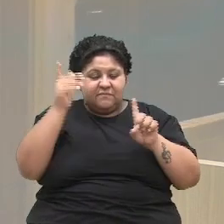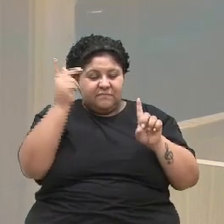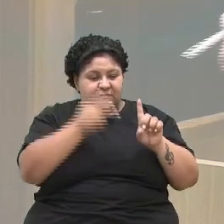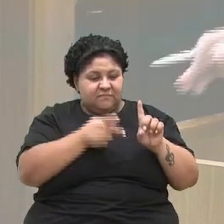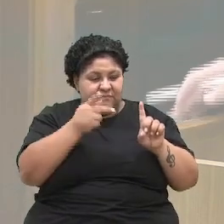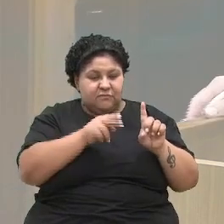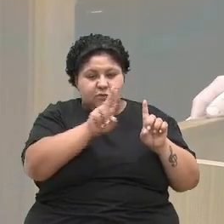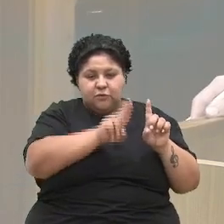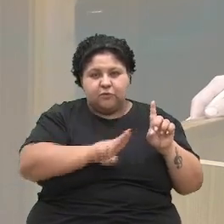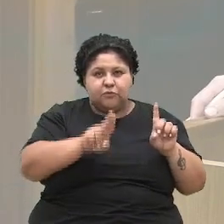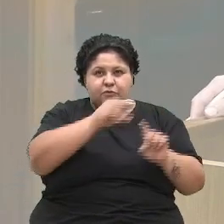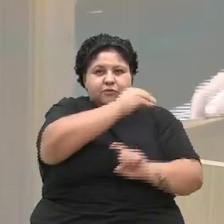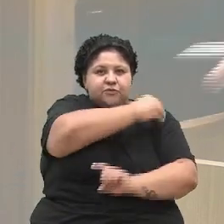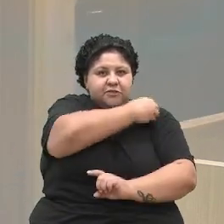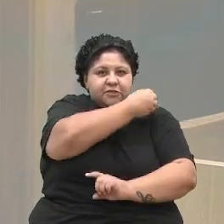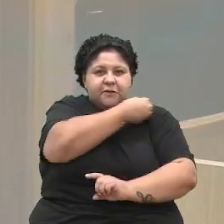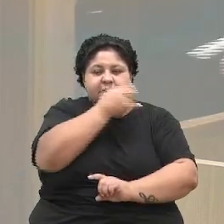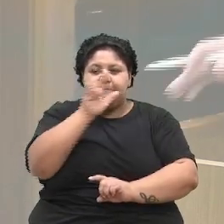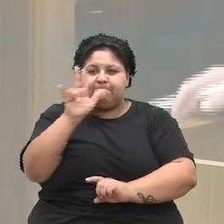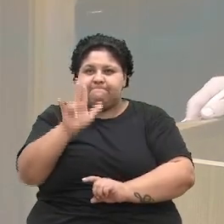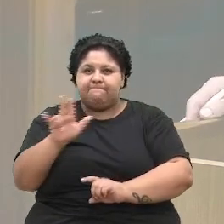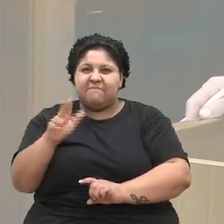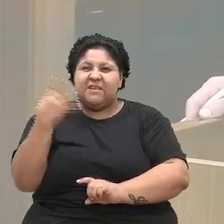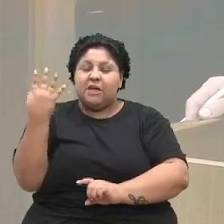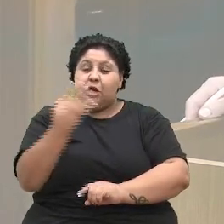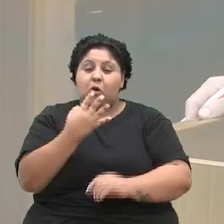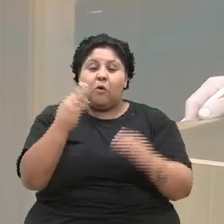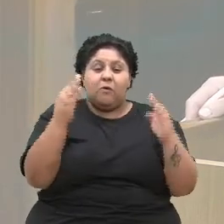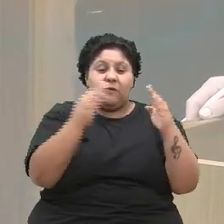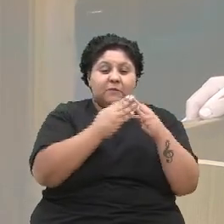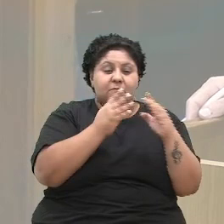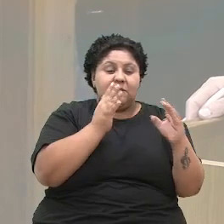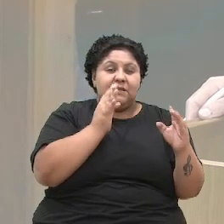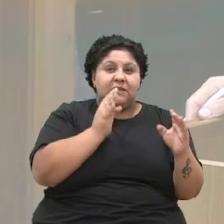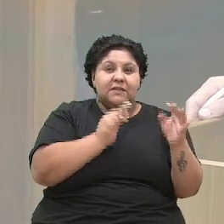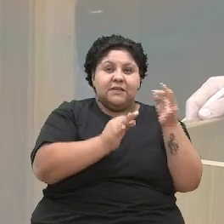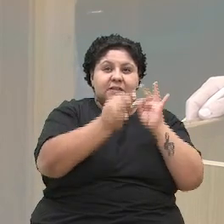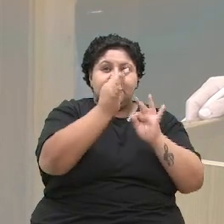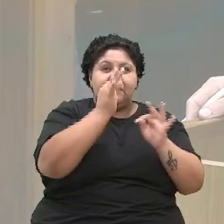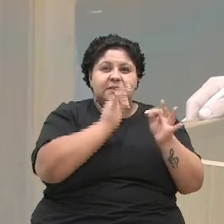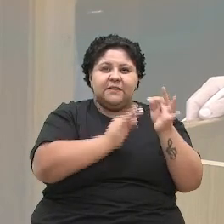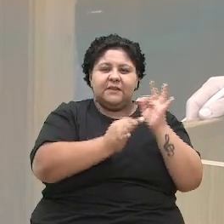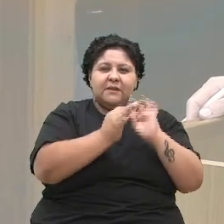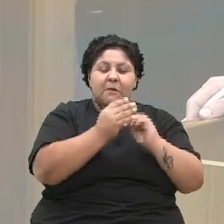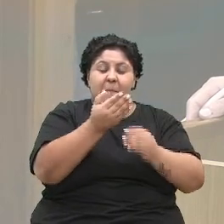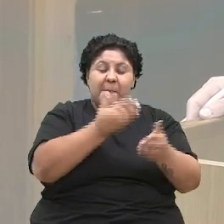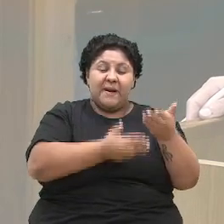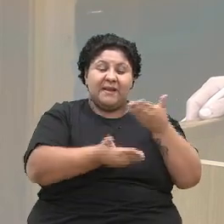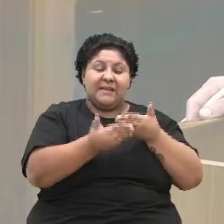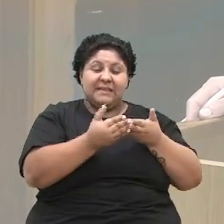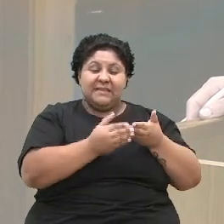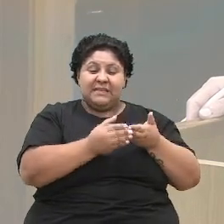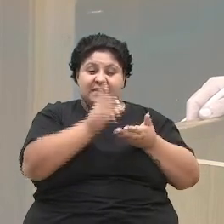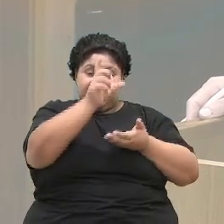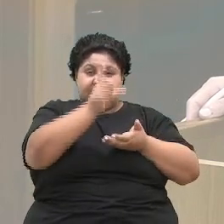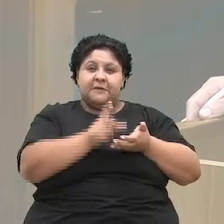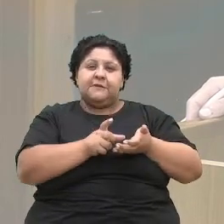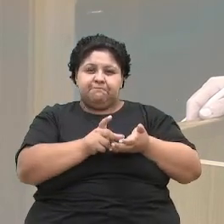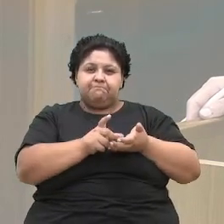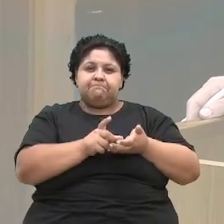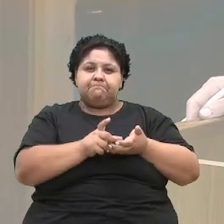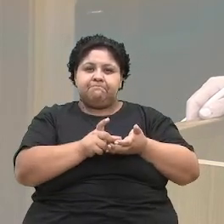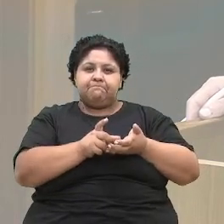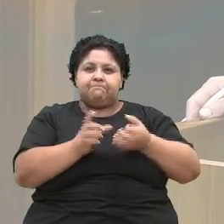de álcools e drogas, 4 residências terapêuticas ali para atender também estas pessoas,